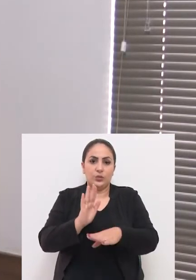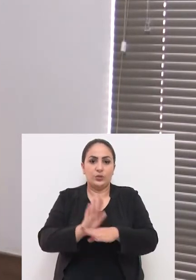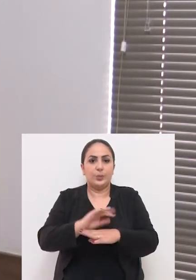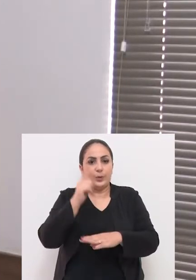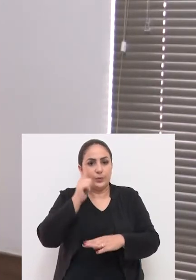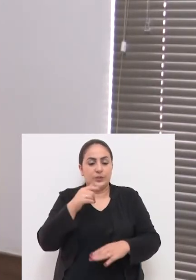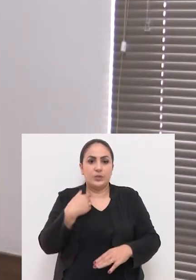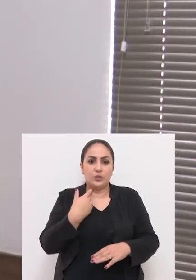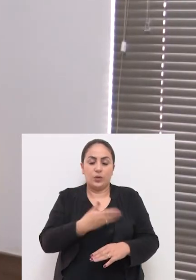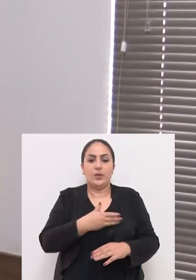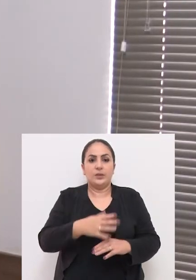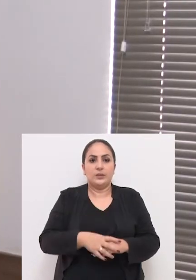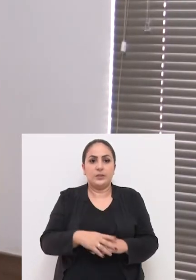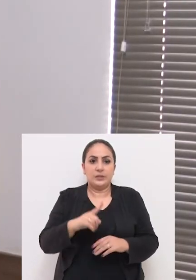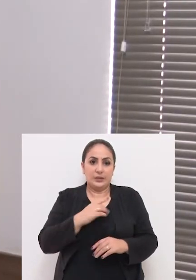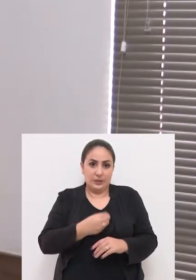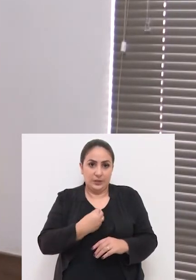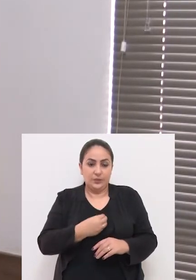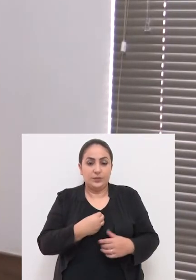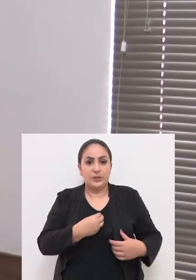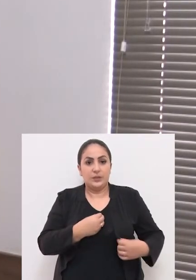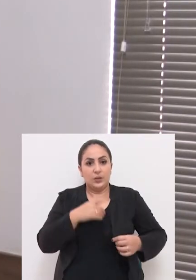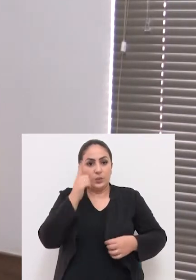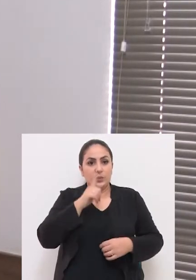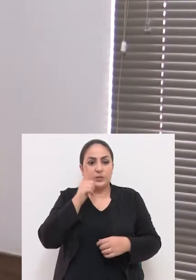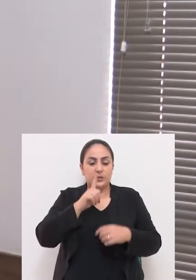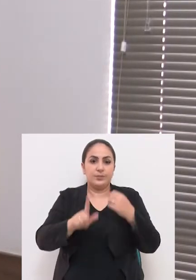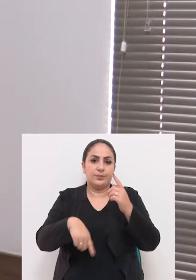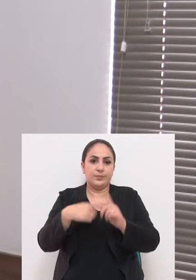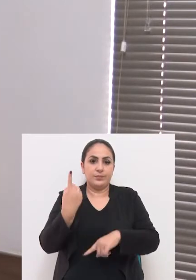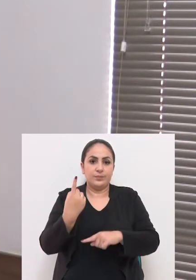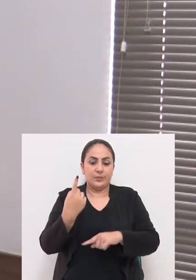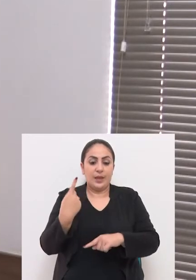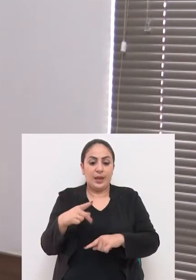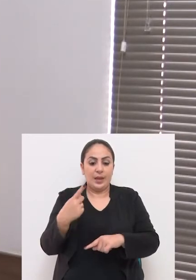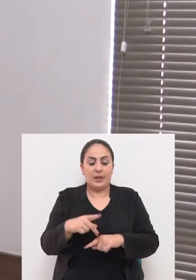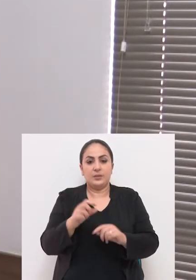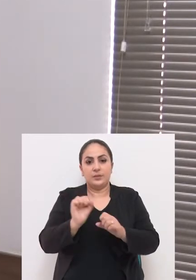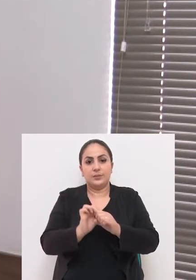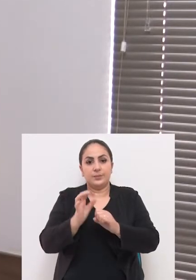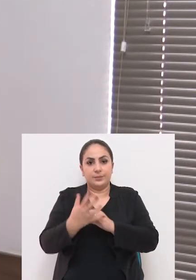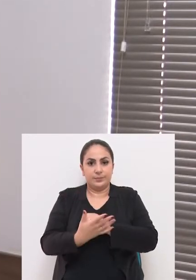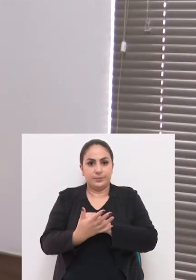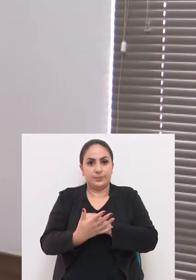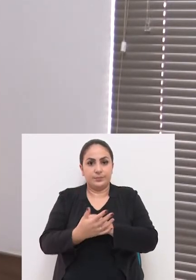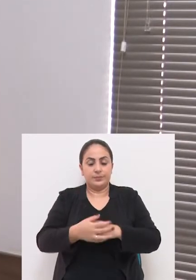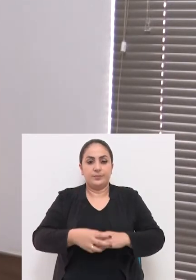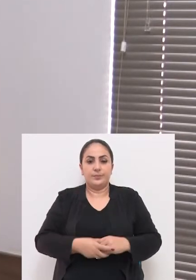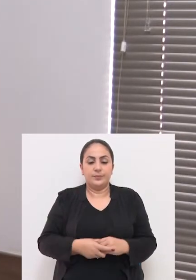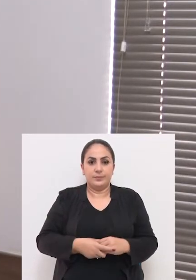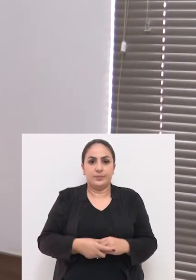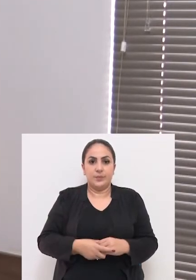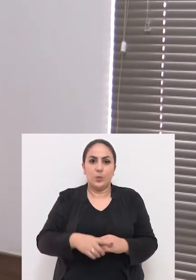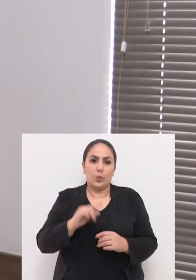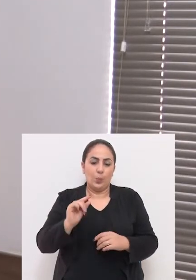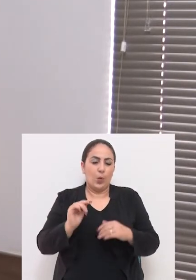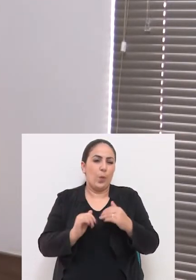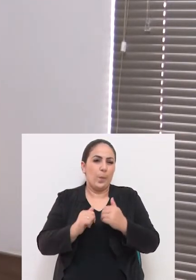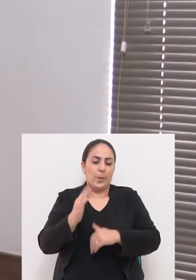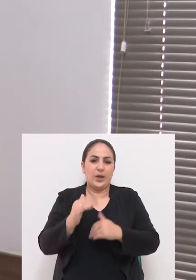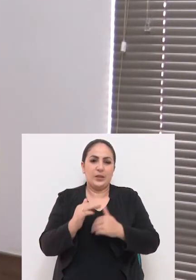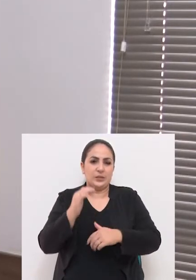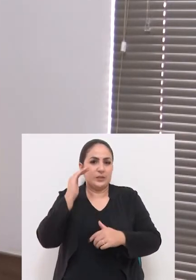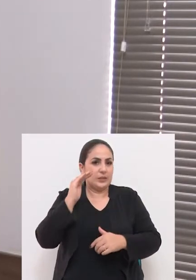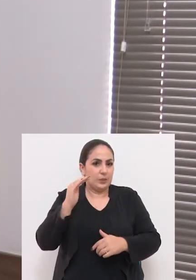tem contribuído para que nós estejamos, né, consigamos enfrentar essa pandemia aí com